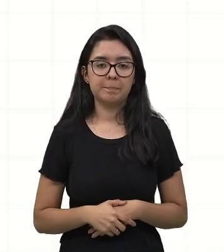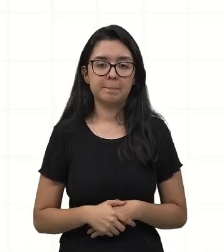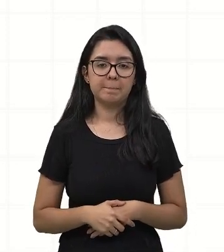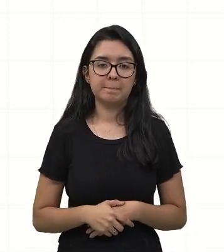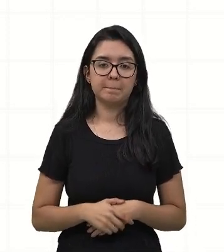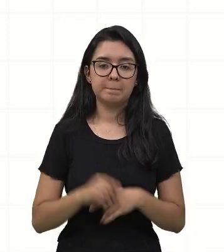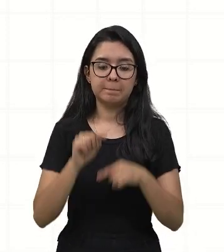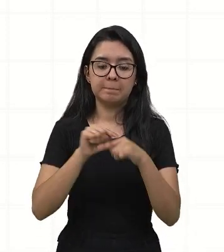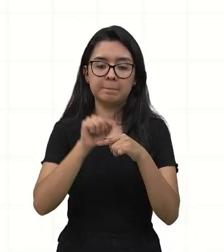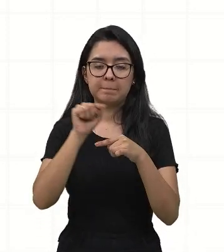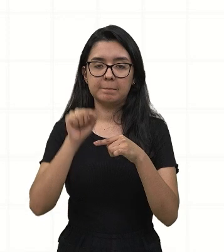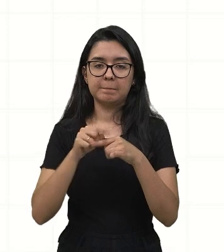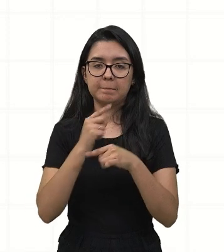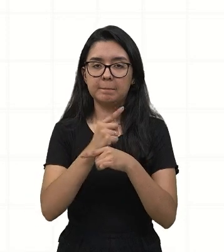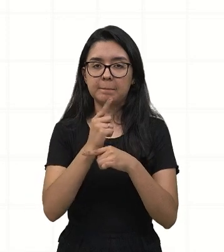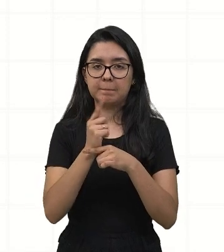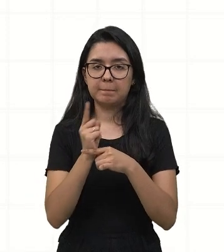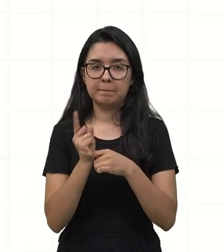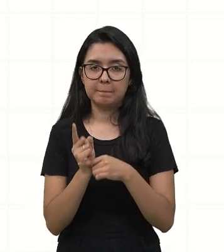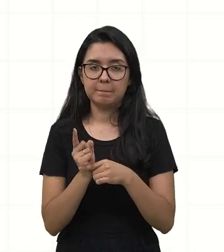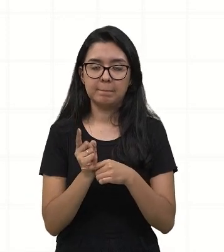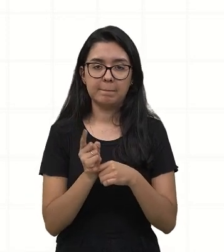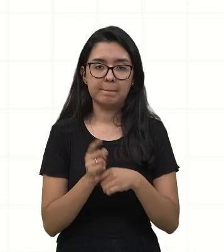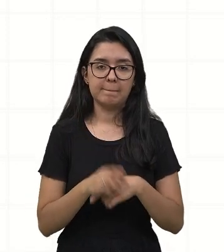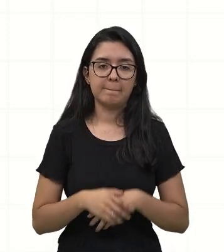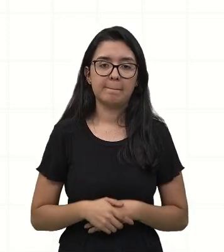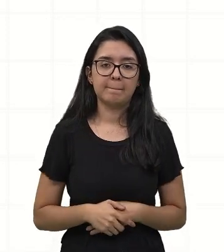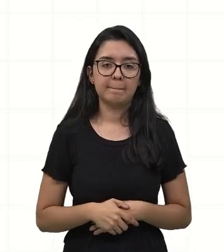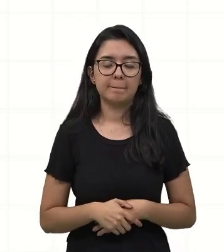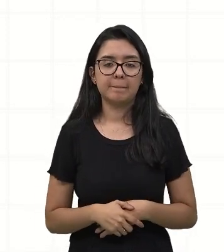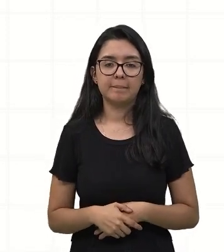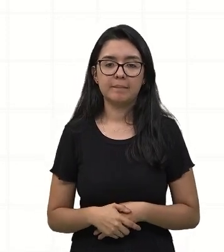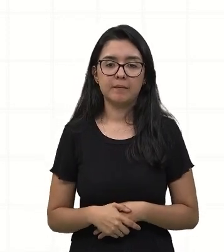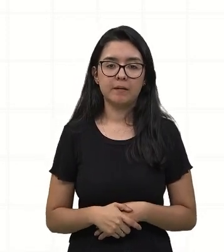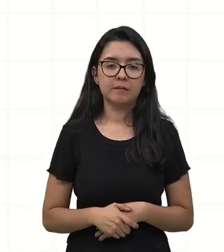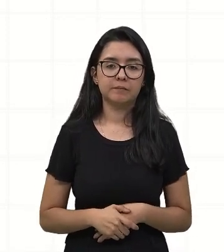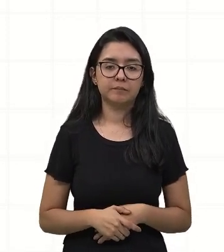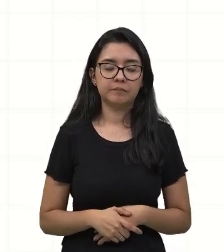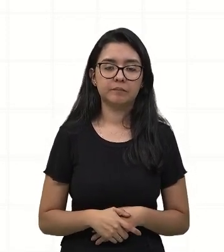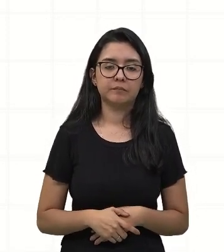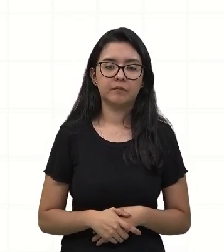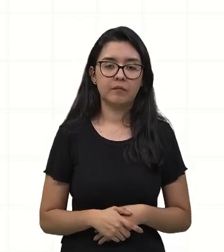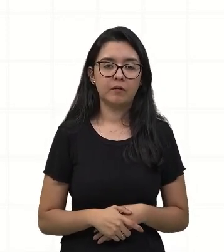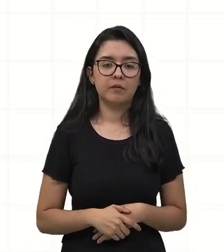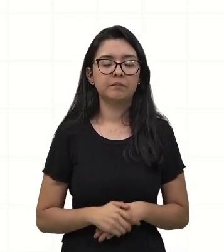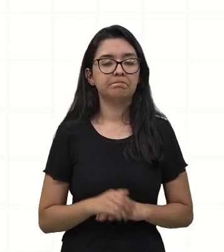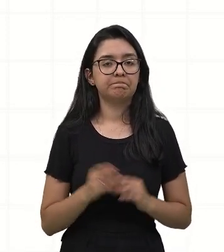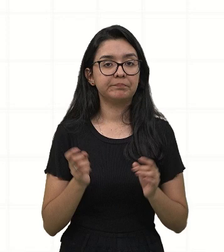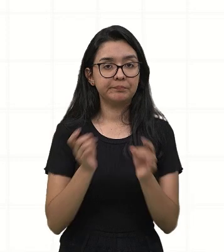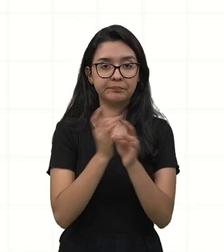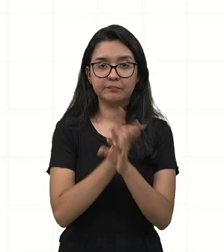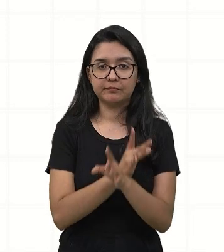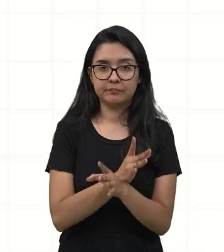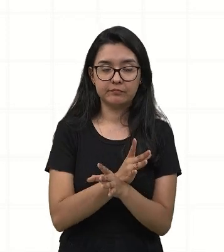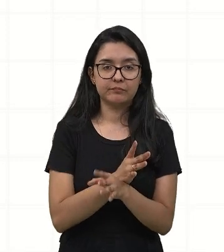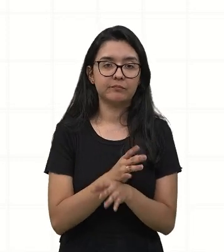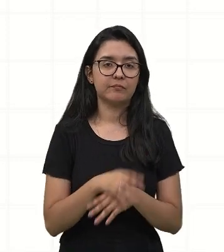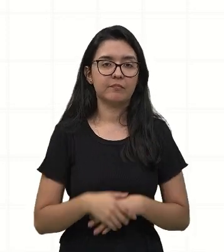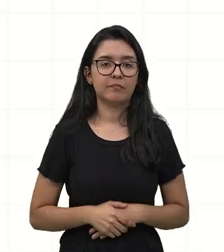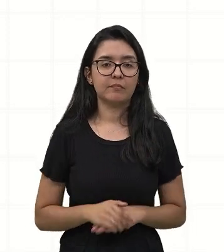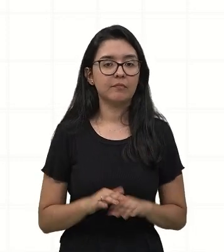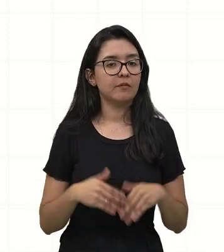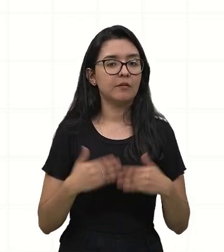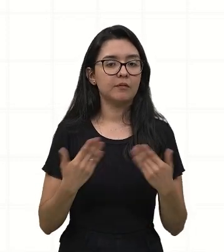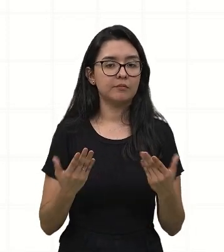nós fôssemos medir no sentido horário, tá legal? Beleza? Bom, disse isso, qual é